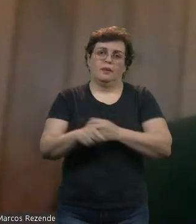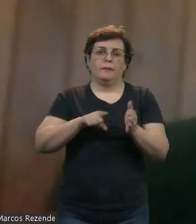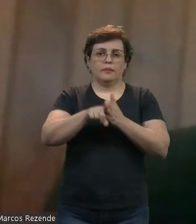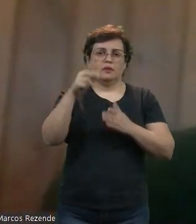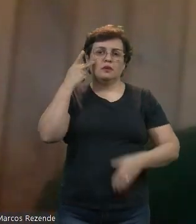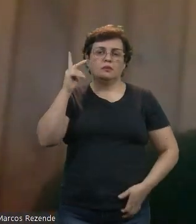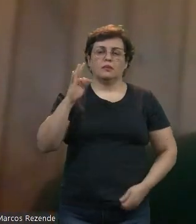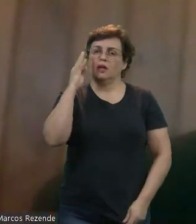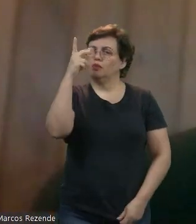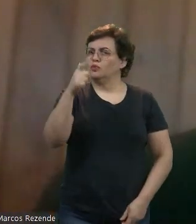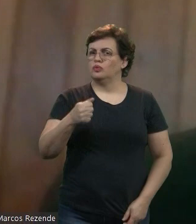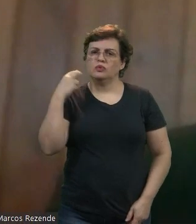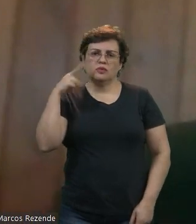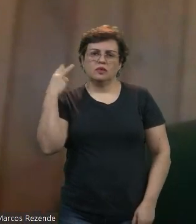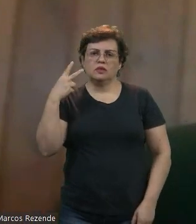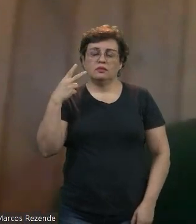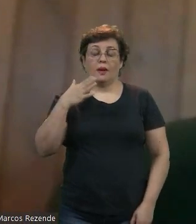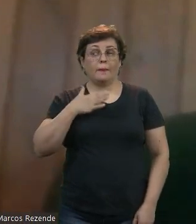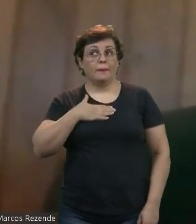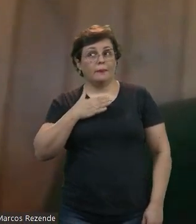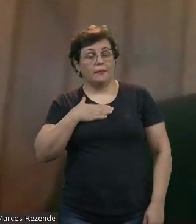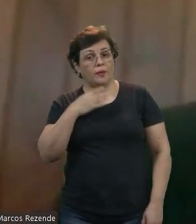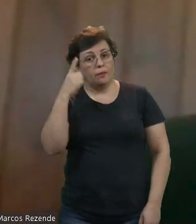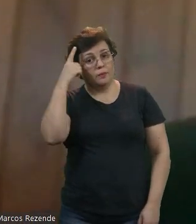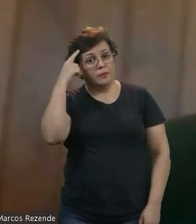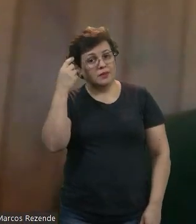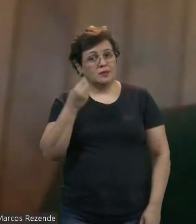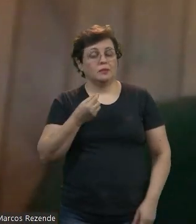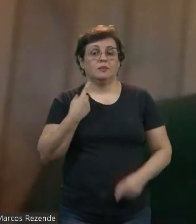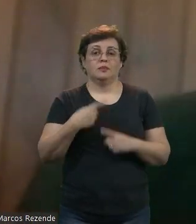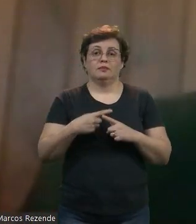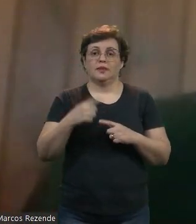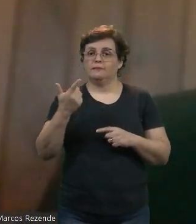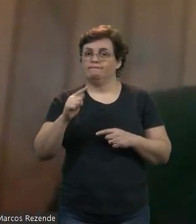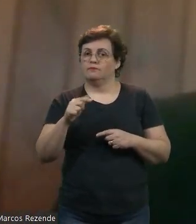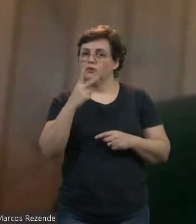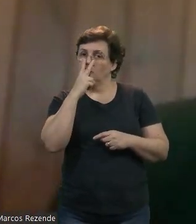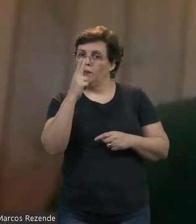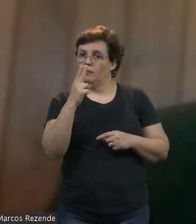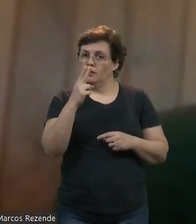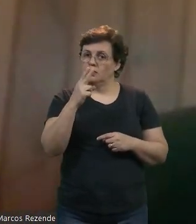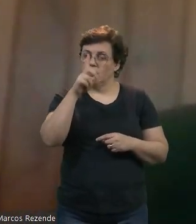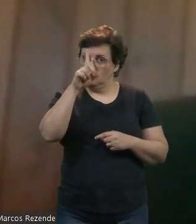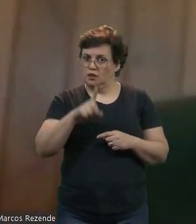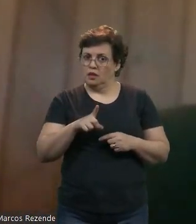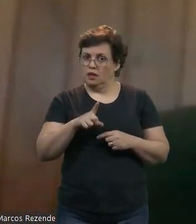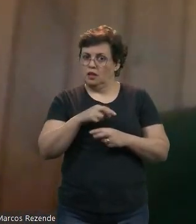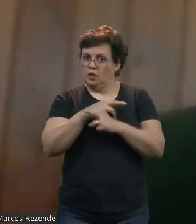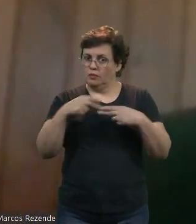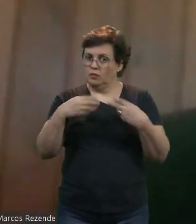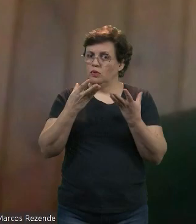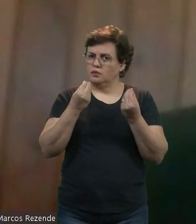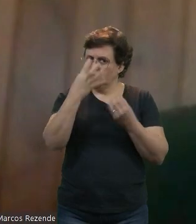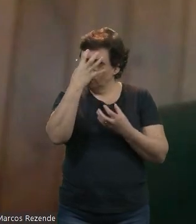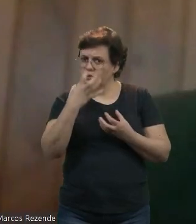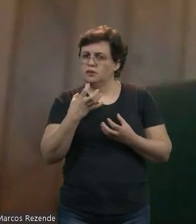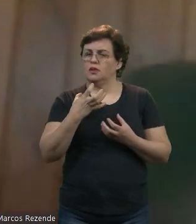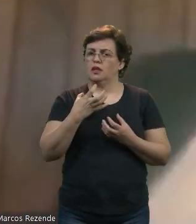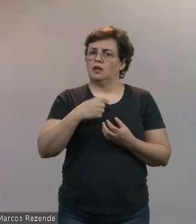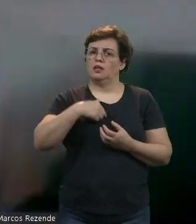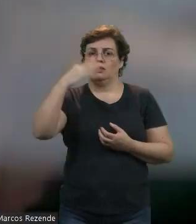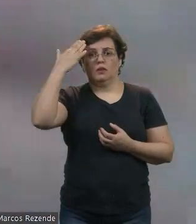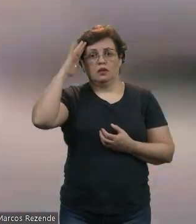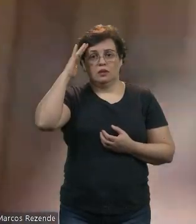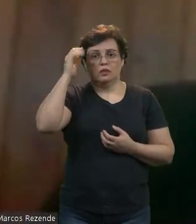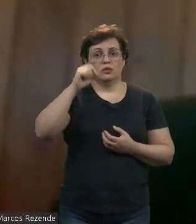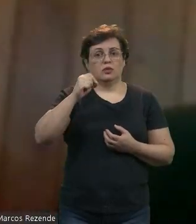olha, minha intuição, como não tinha o parecer, e era uma matéria muito séria, eu entendia